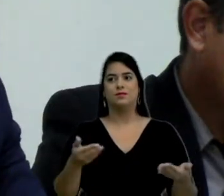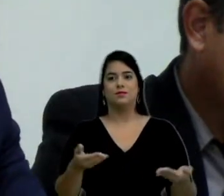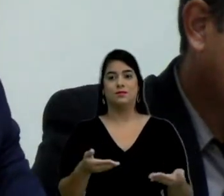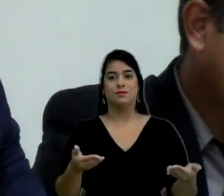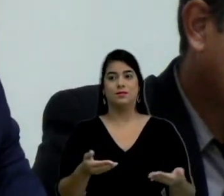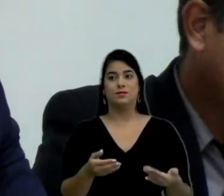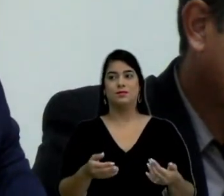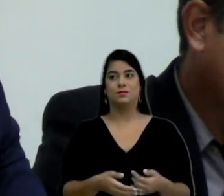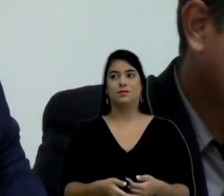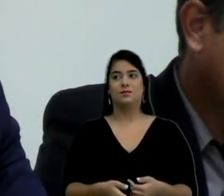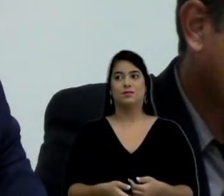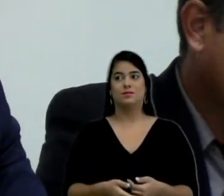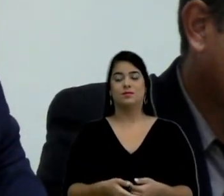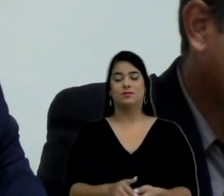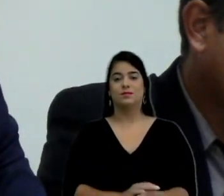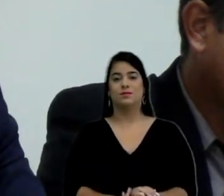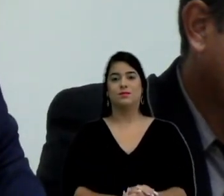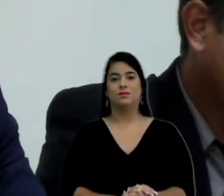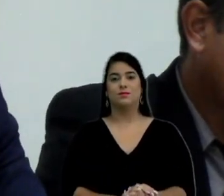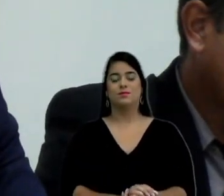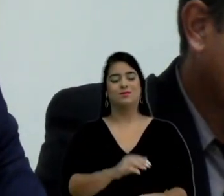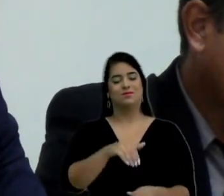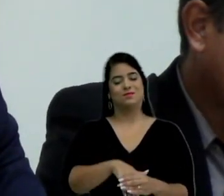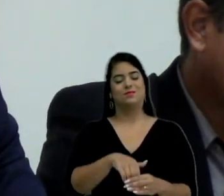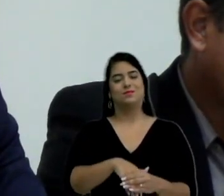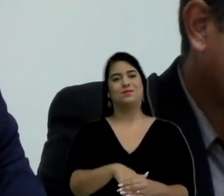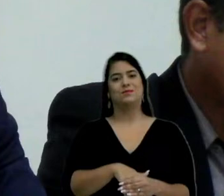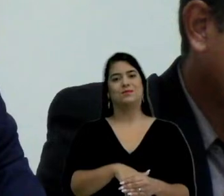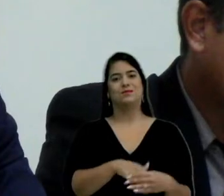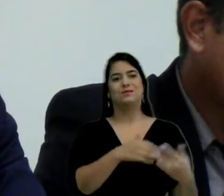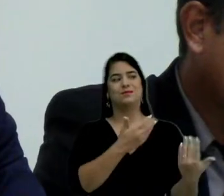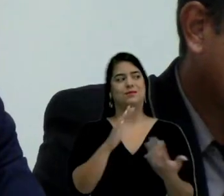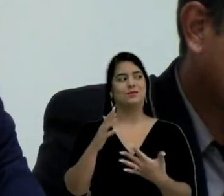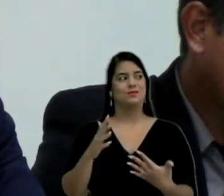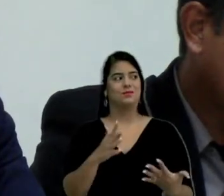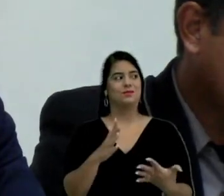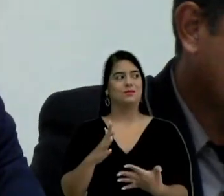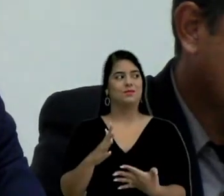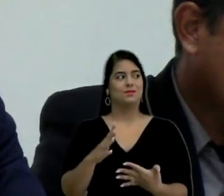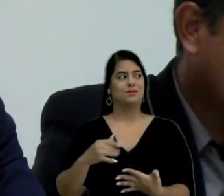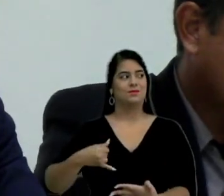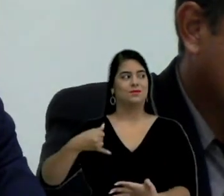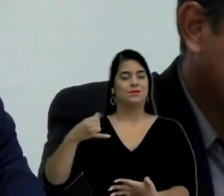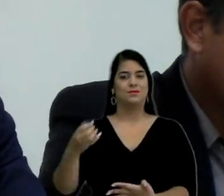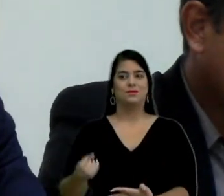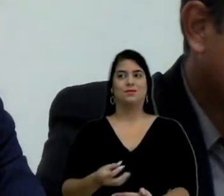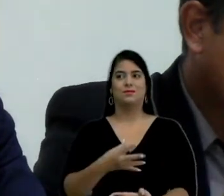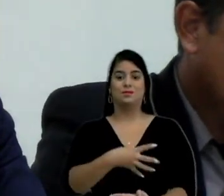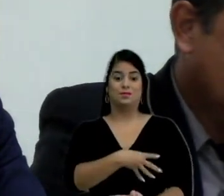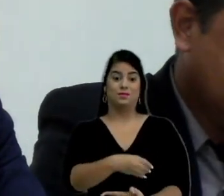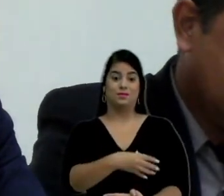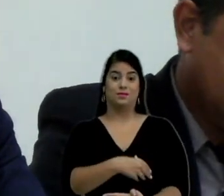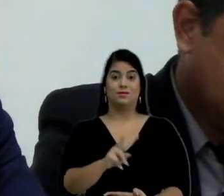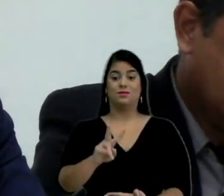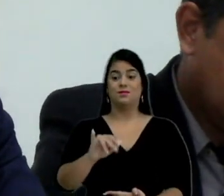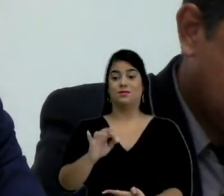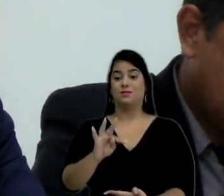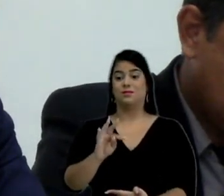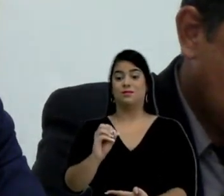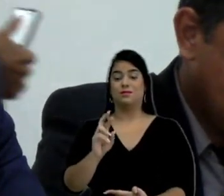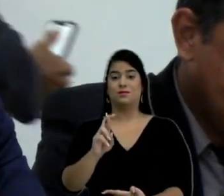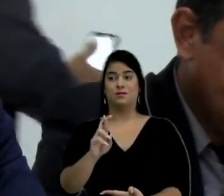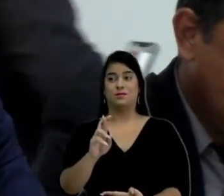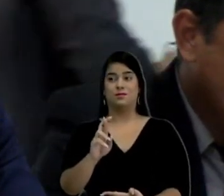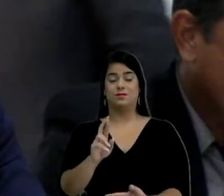hoje os votos pela passagem de aniversário do do meu filho Vítor Hugo